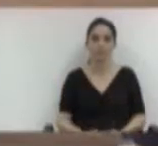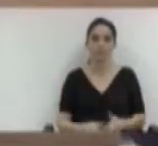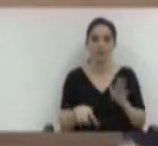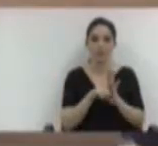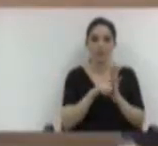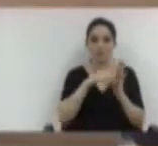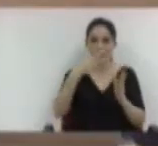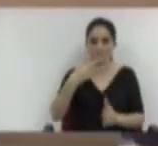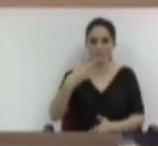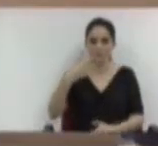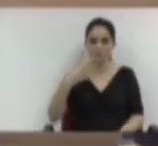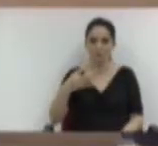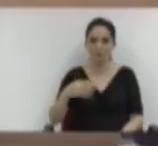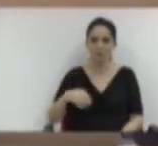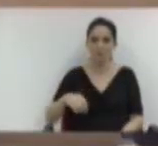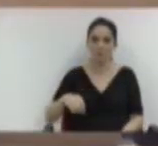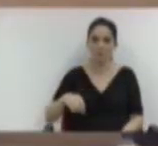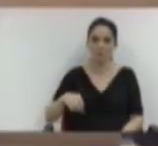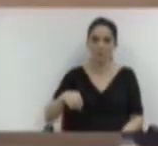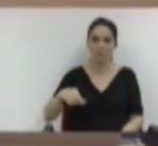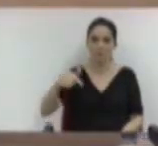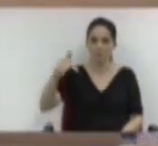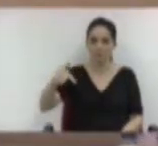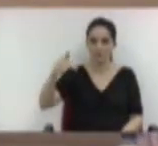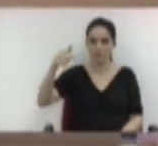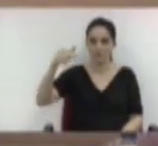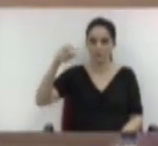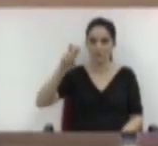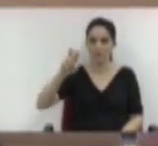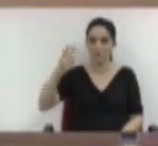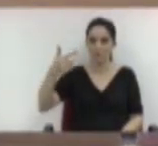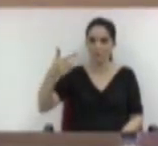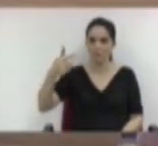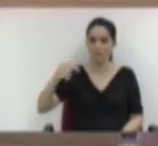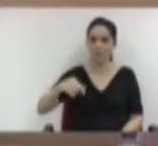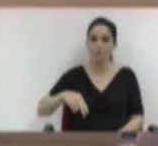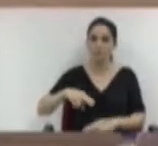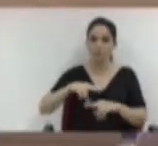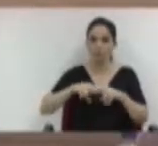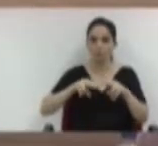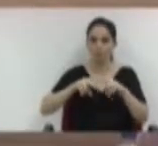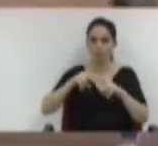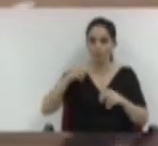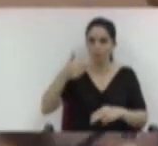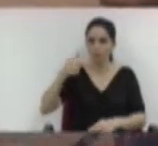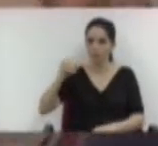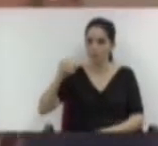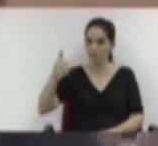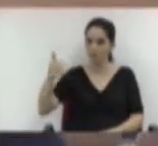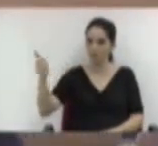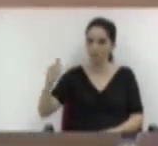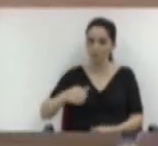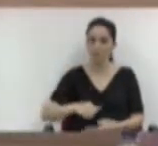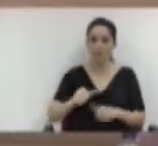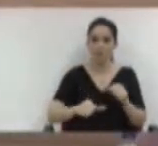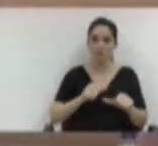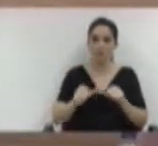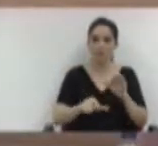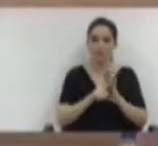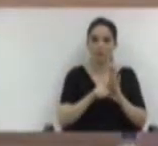lei 4.752 de junho de 2011, bem como da alteração da Lei